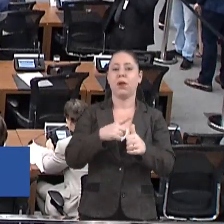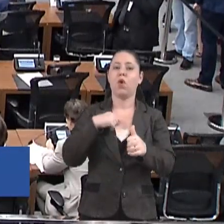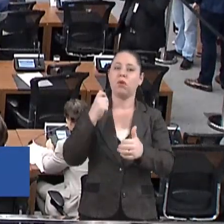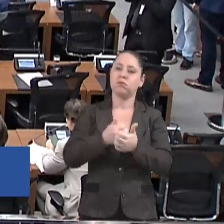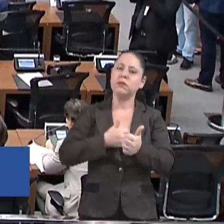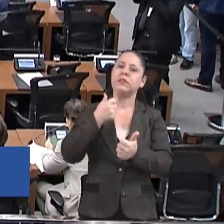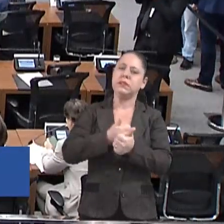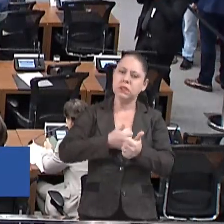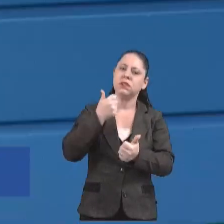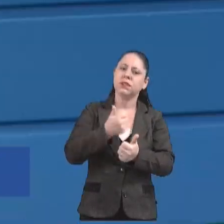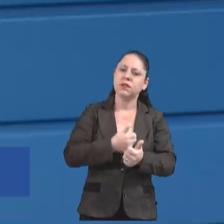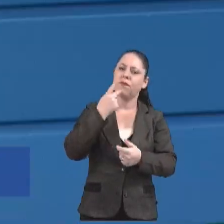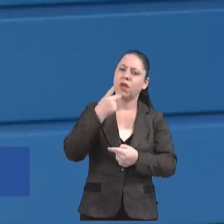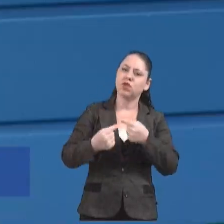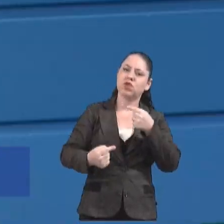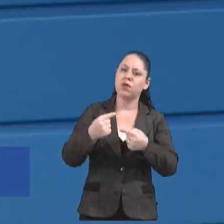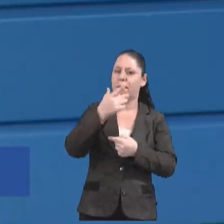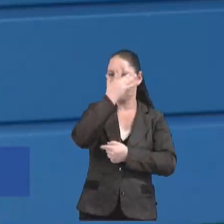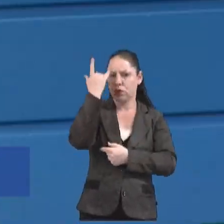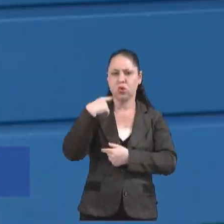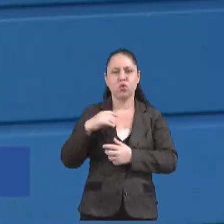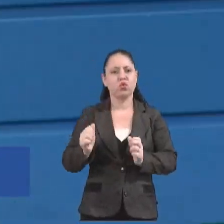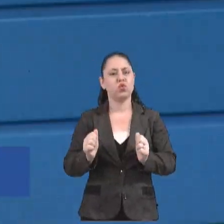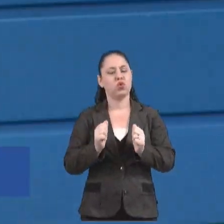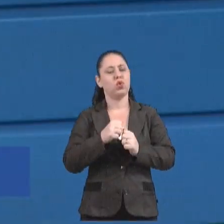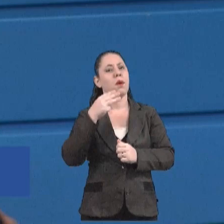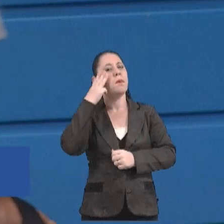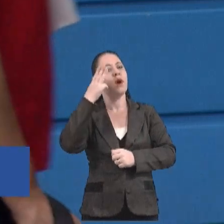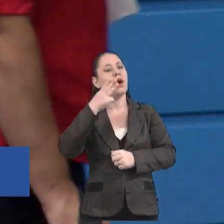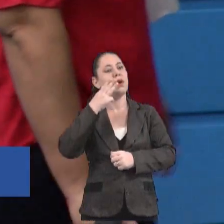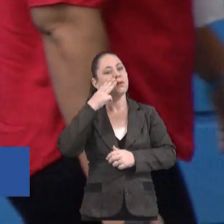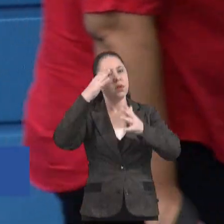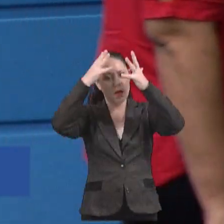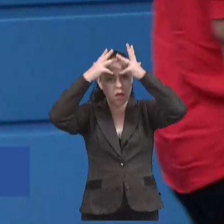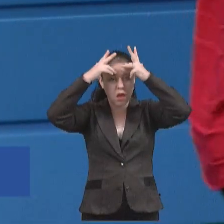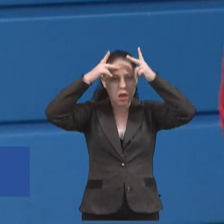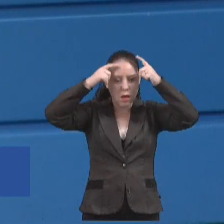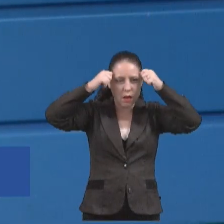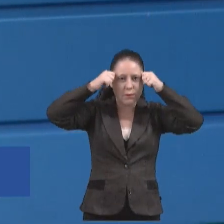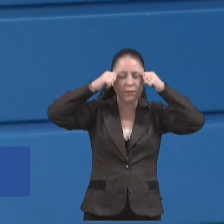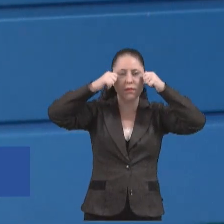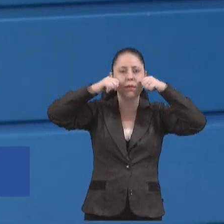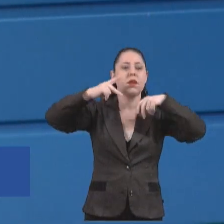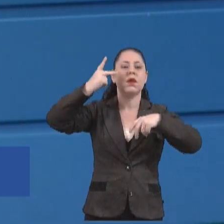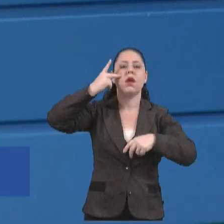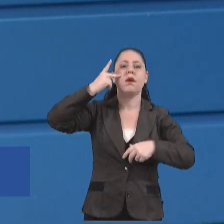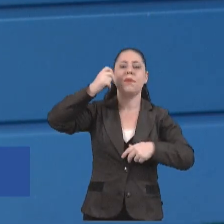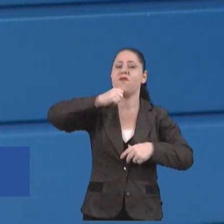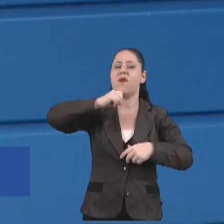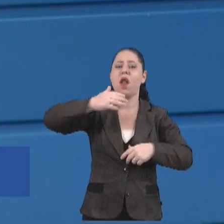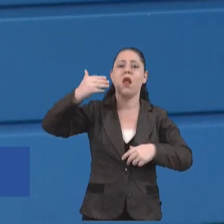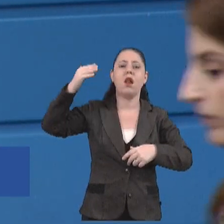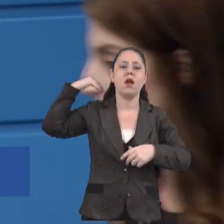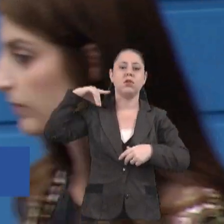a gente debate com as pessoas que estavam aqui conosco, a Mara, o Paulo Duarte, Kemp, os mais antigos